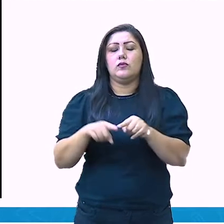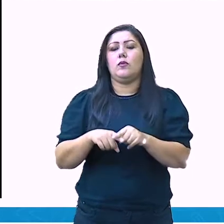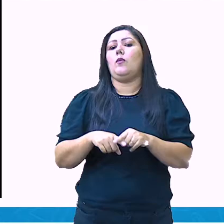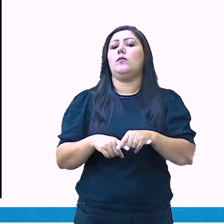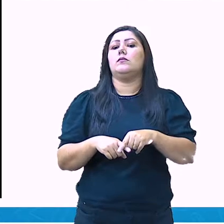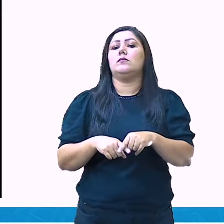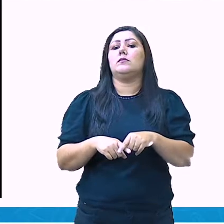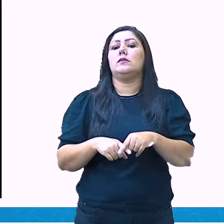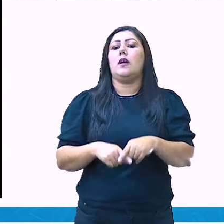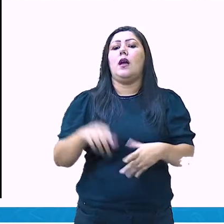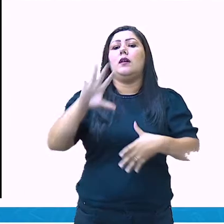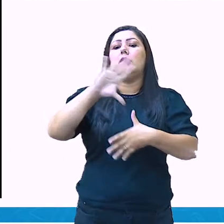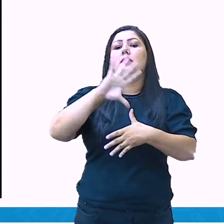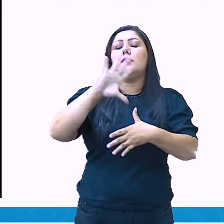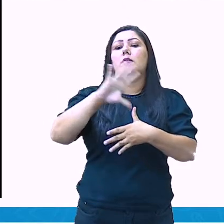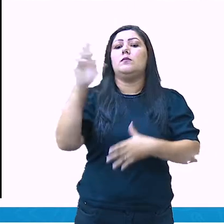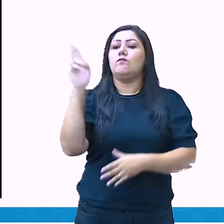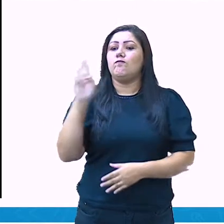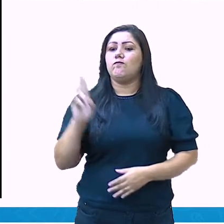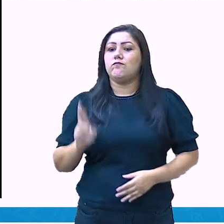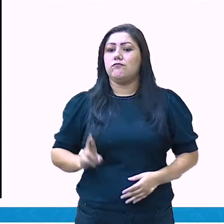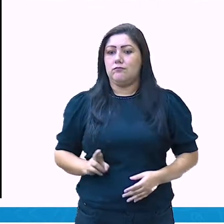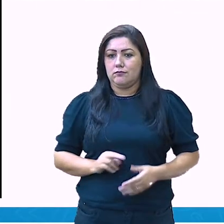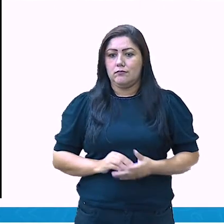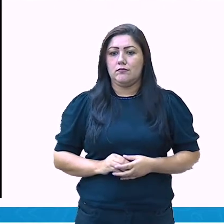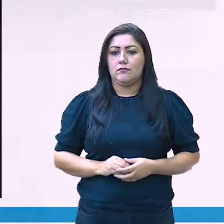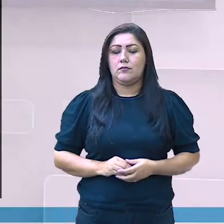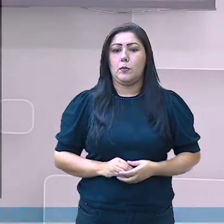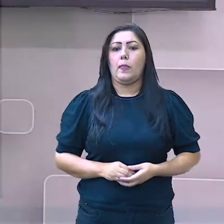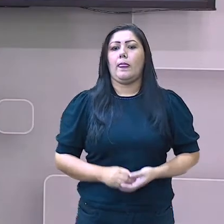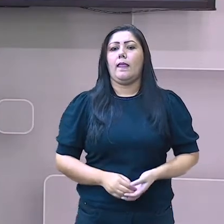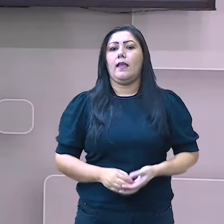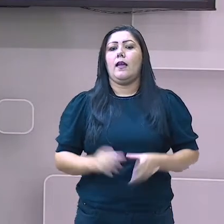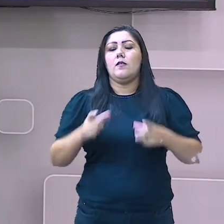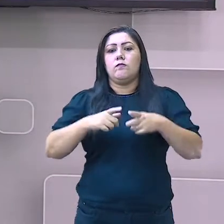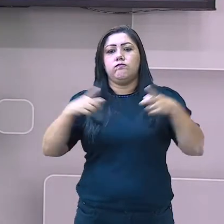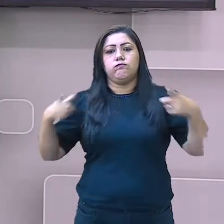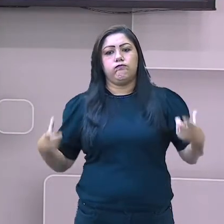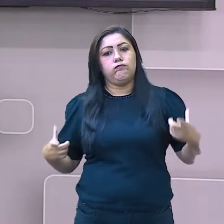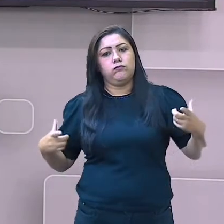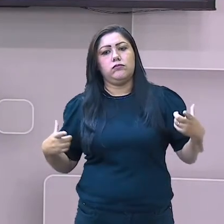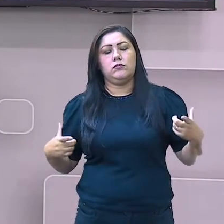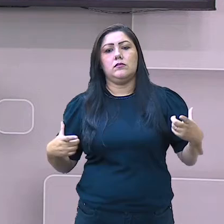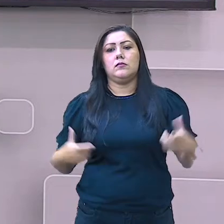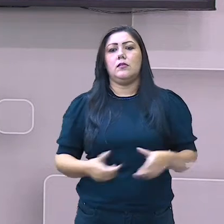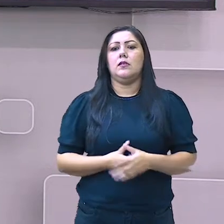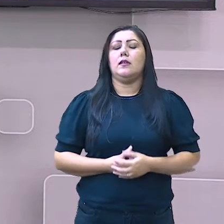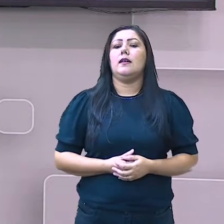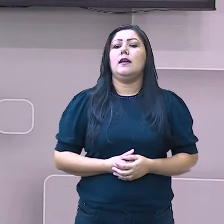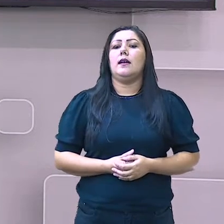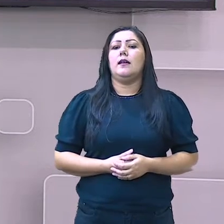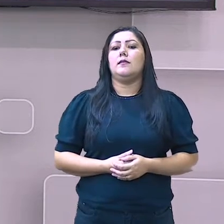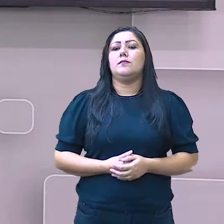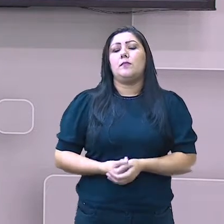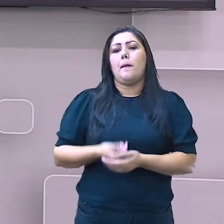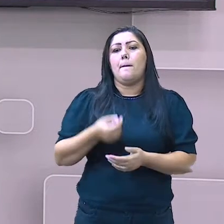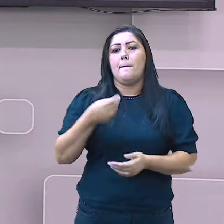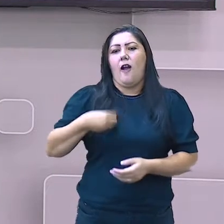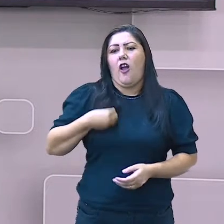mapa. Então, é o maior país do mundo com 17 milhões de quilômetros quadrados e habitado por mais